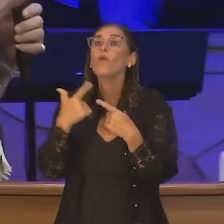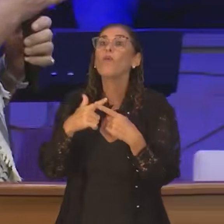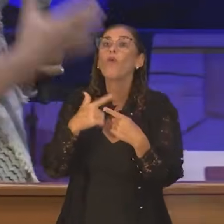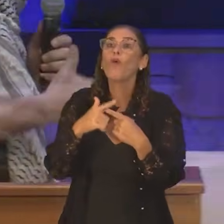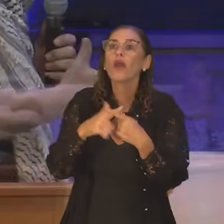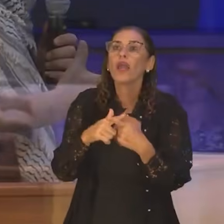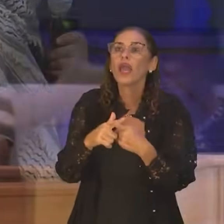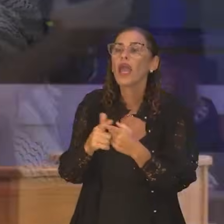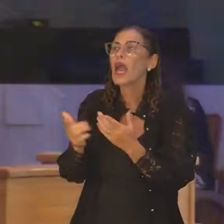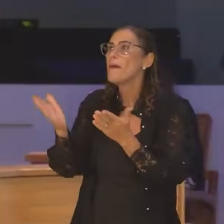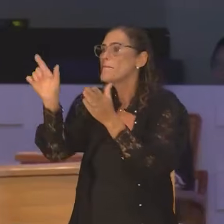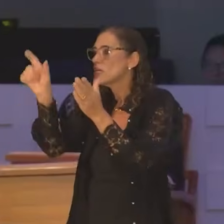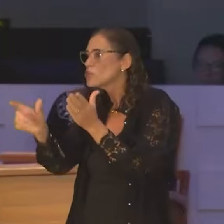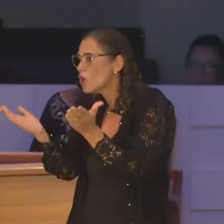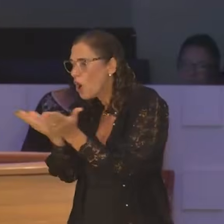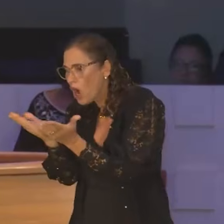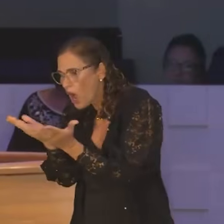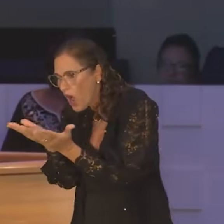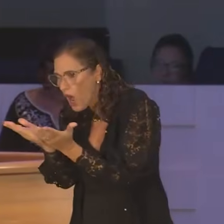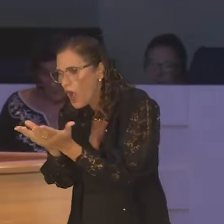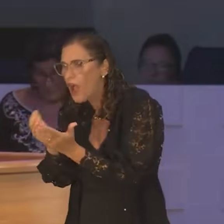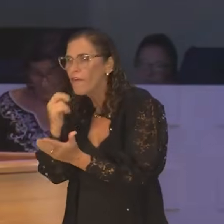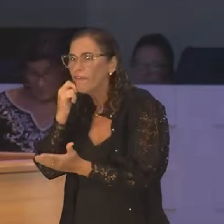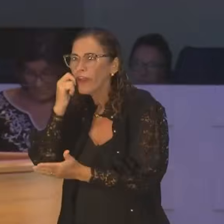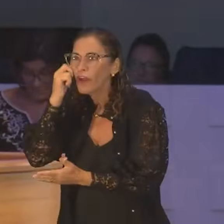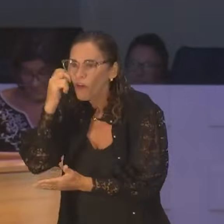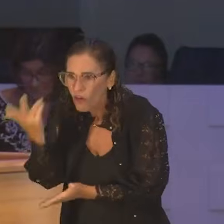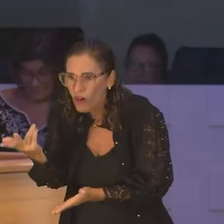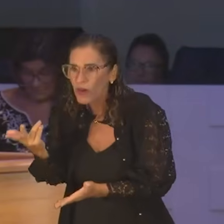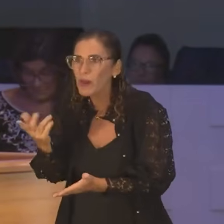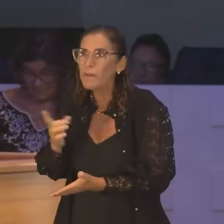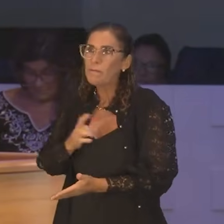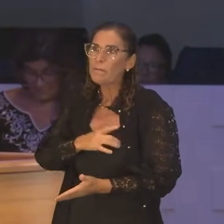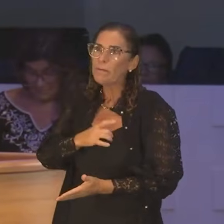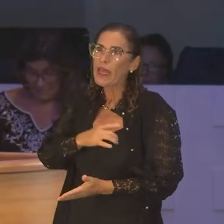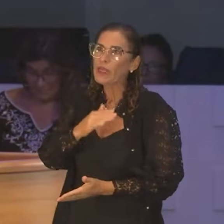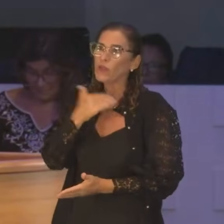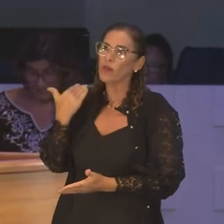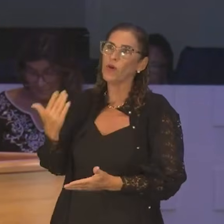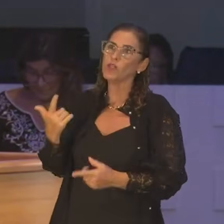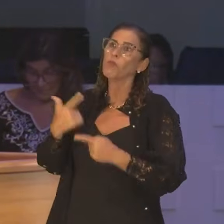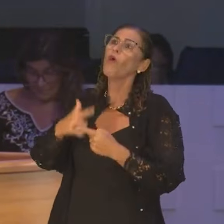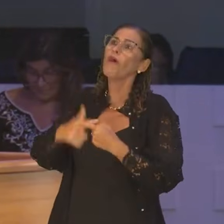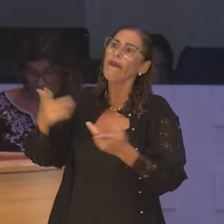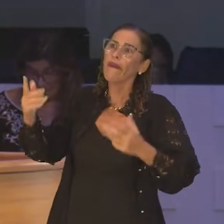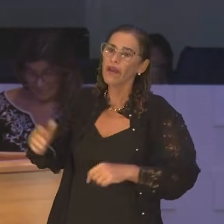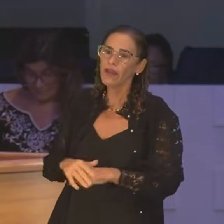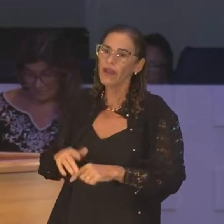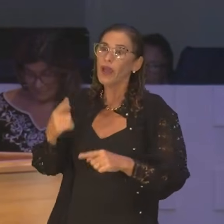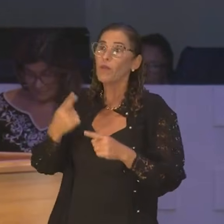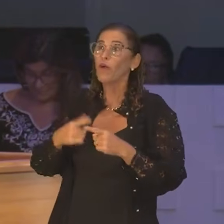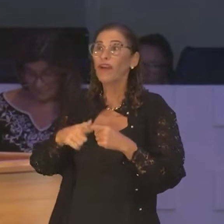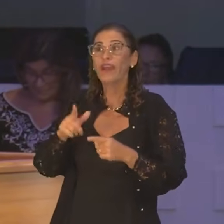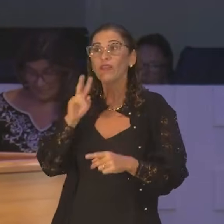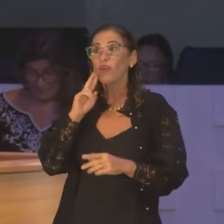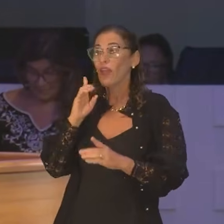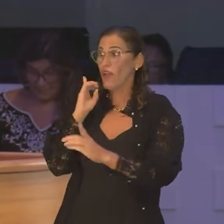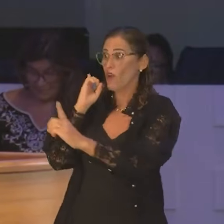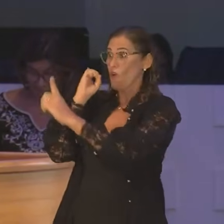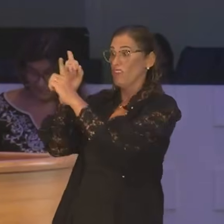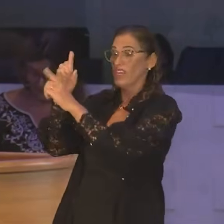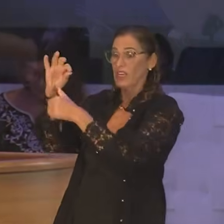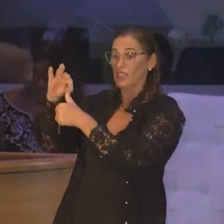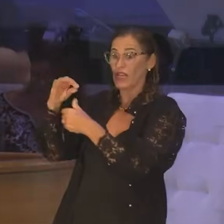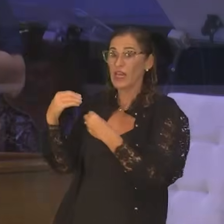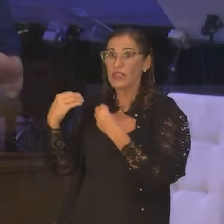o cristão tem vergonha ou medo da morte? Porque ele não quer ver a Cristo, porque Cristo